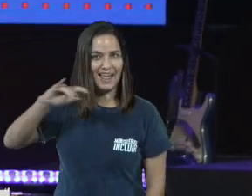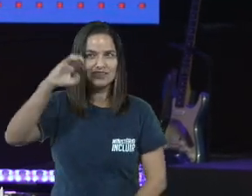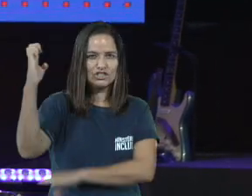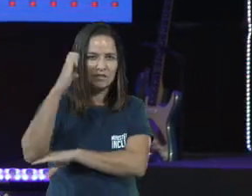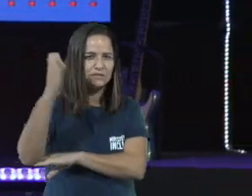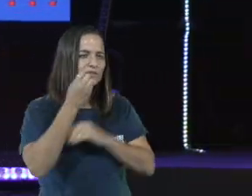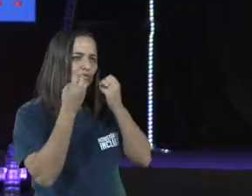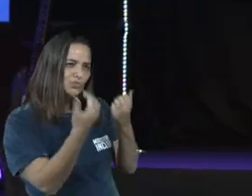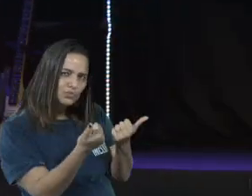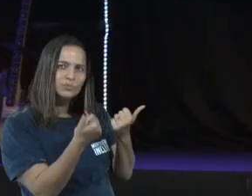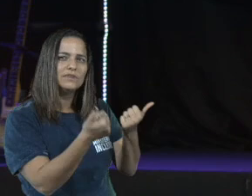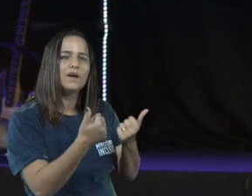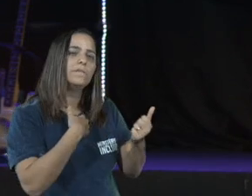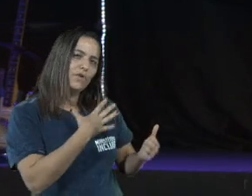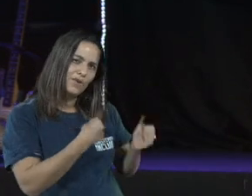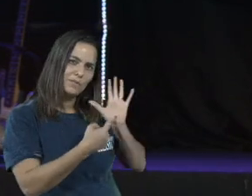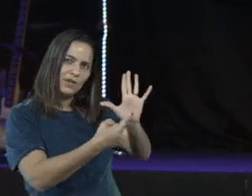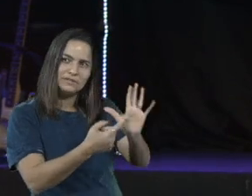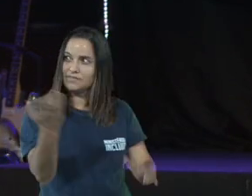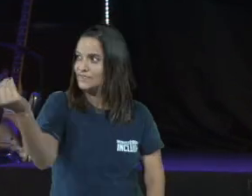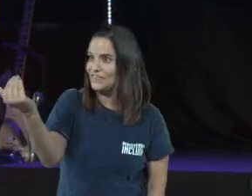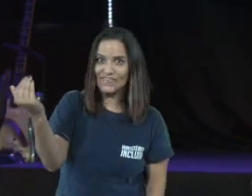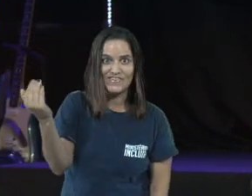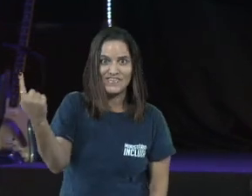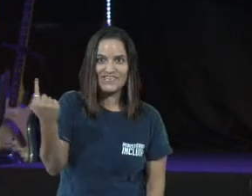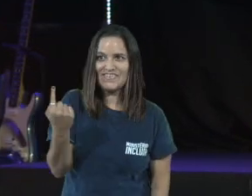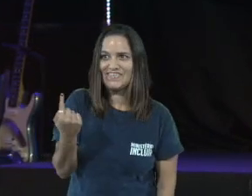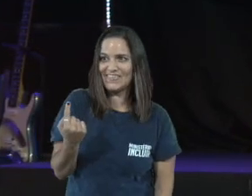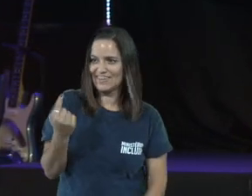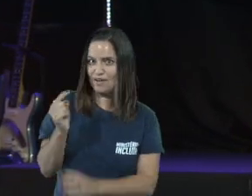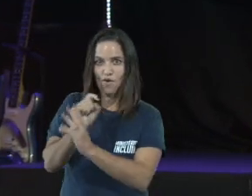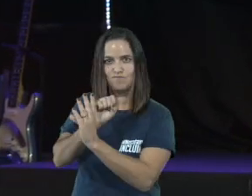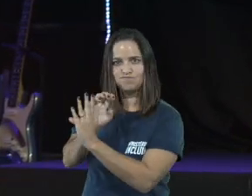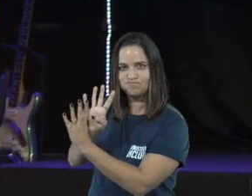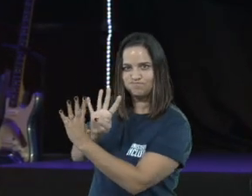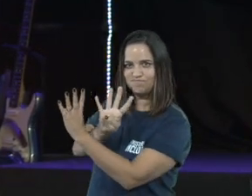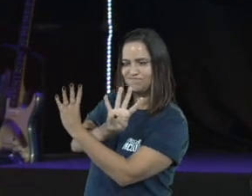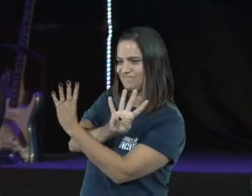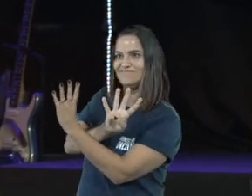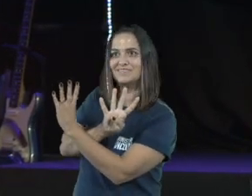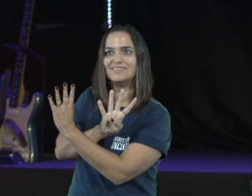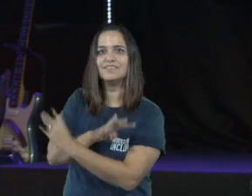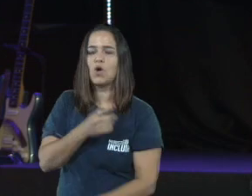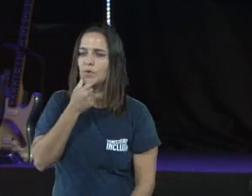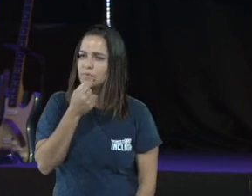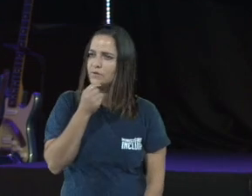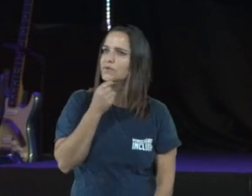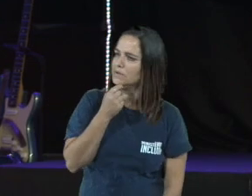e já estão Samuel falou com a escala aí tem cara de rei mesmo e aí Deus falou no vídeo do Samuel Samuel